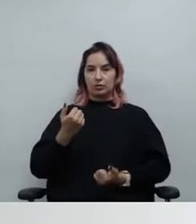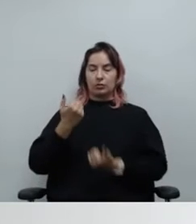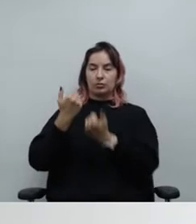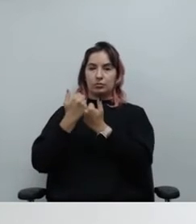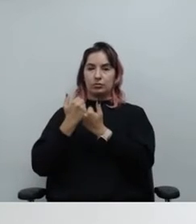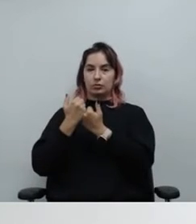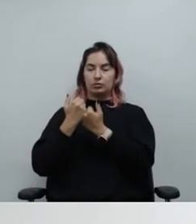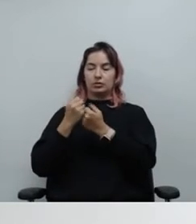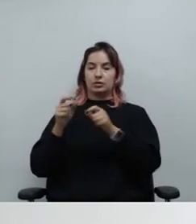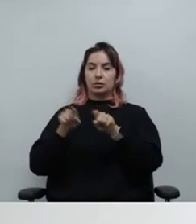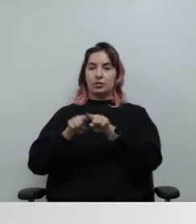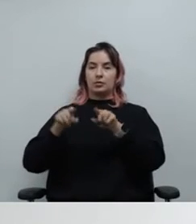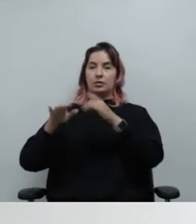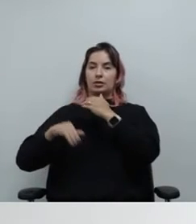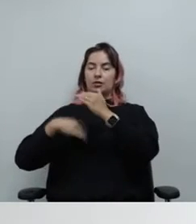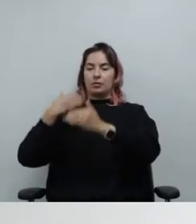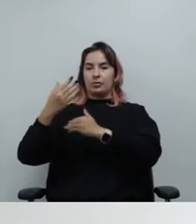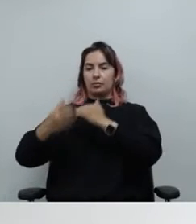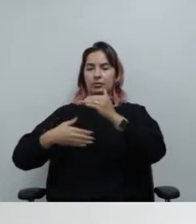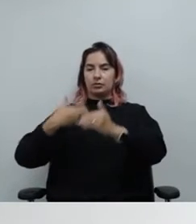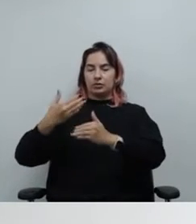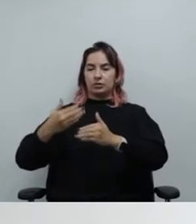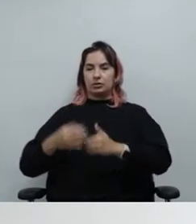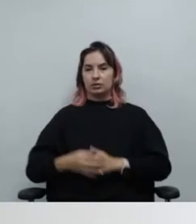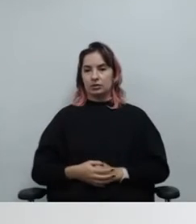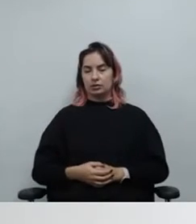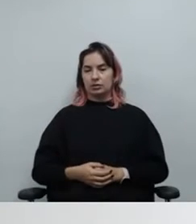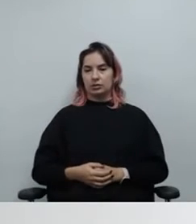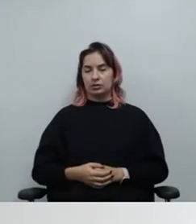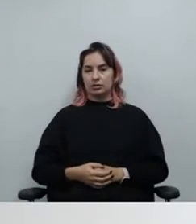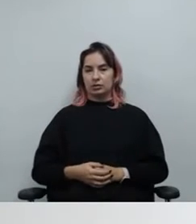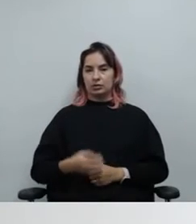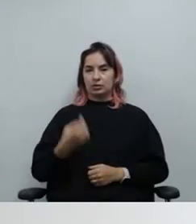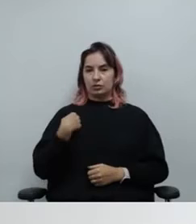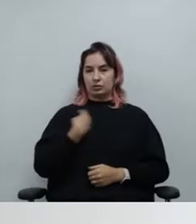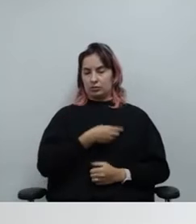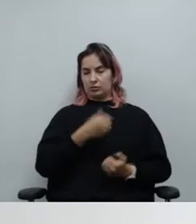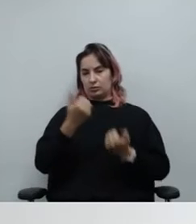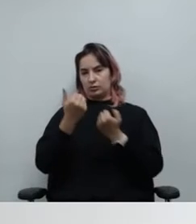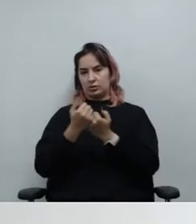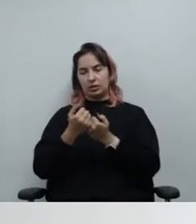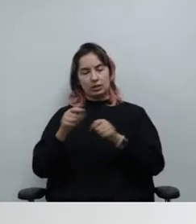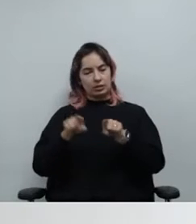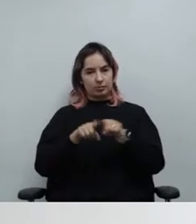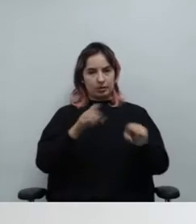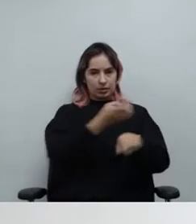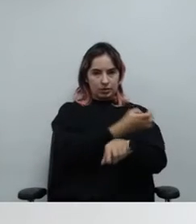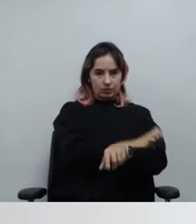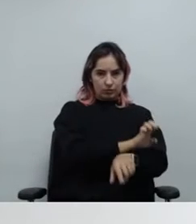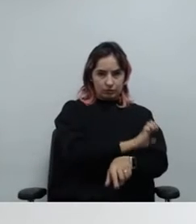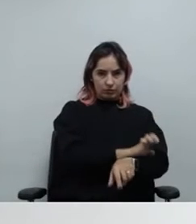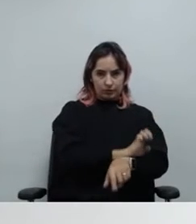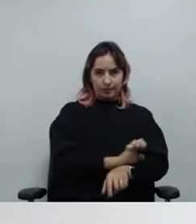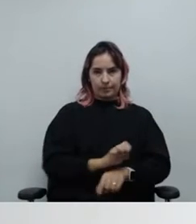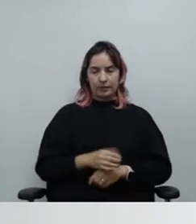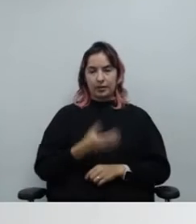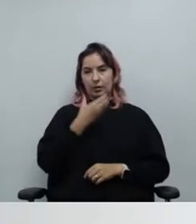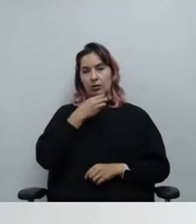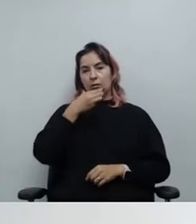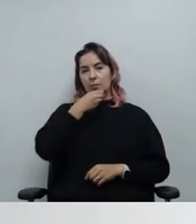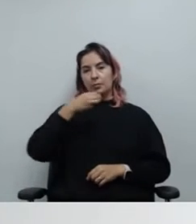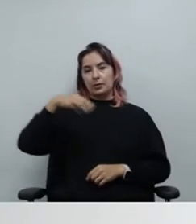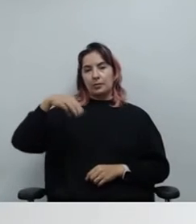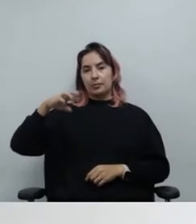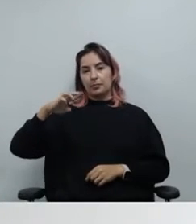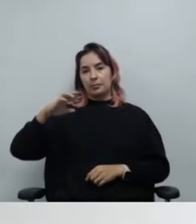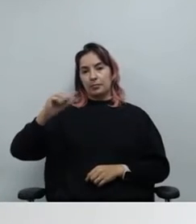e os processos seletivos em relação aos nossos quadros auxiliares de estagiários. Então, Marcelo, eu tive a oportunidade